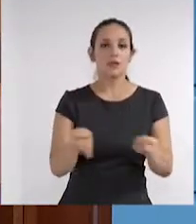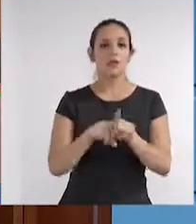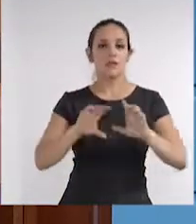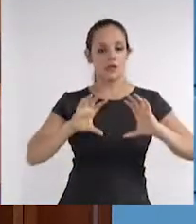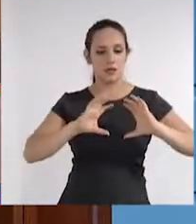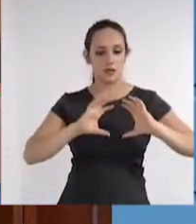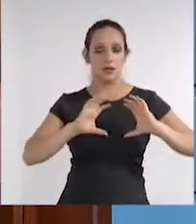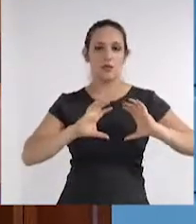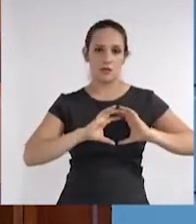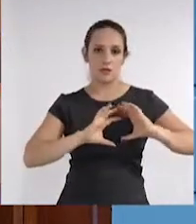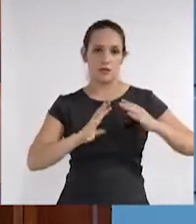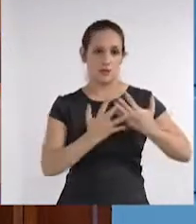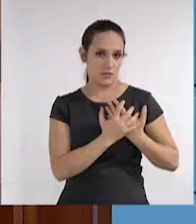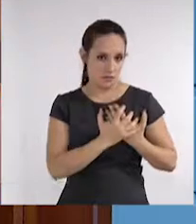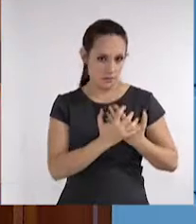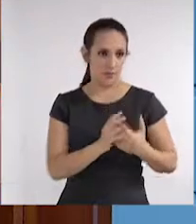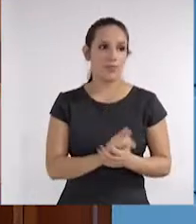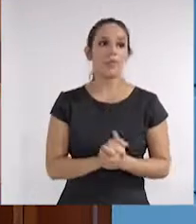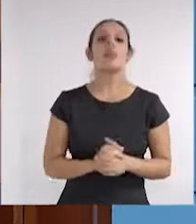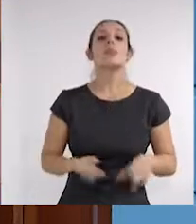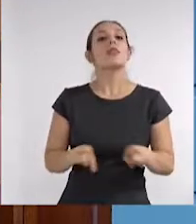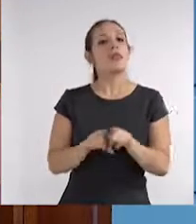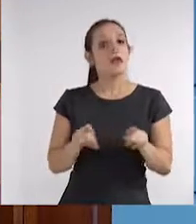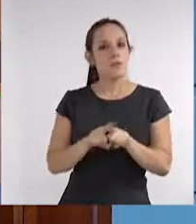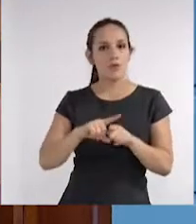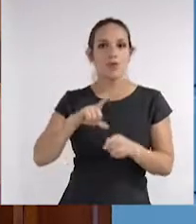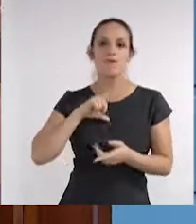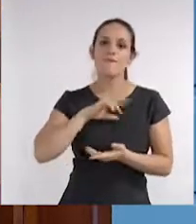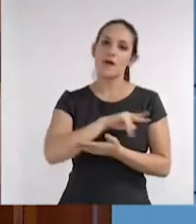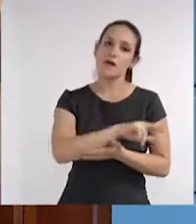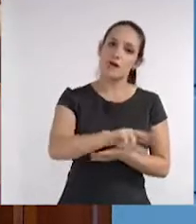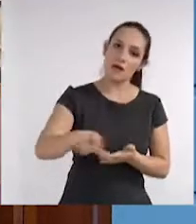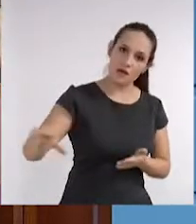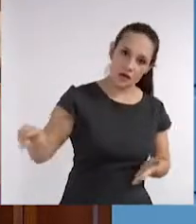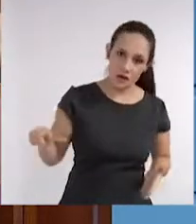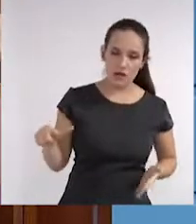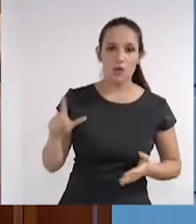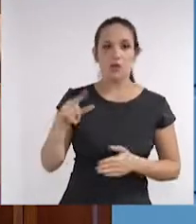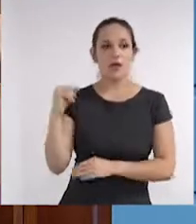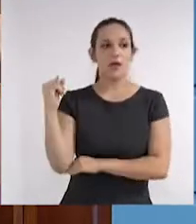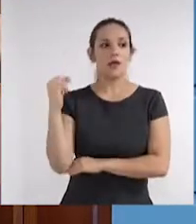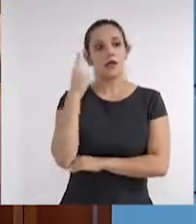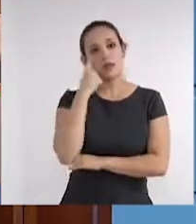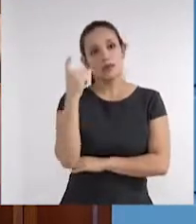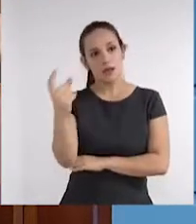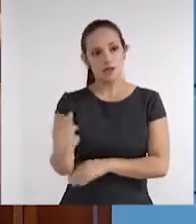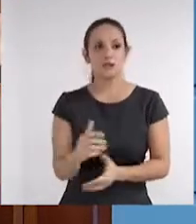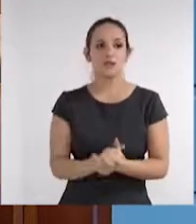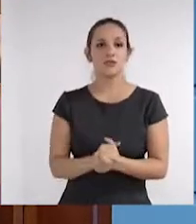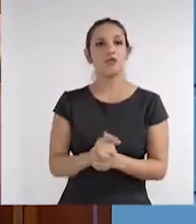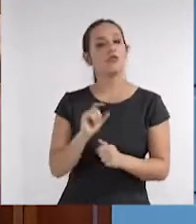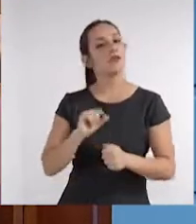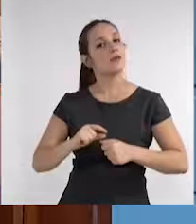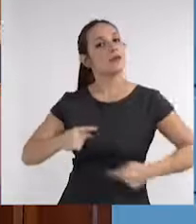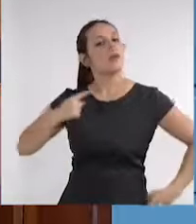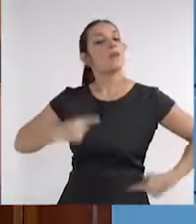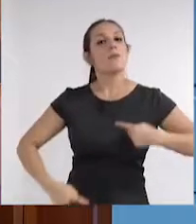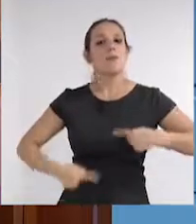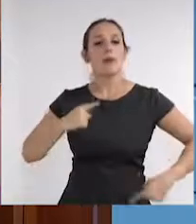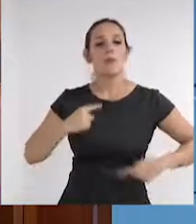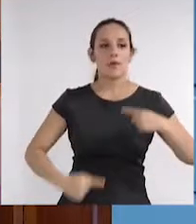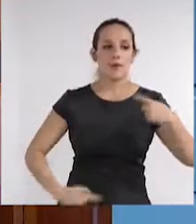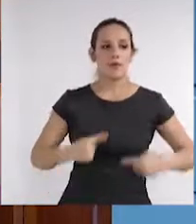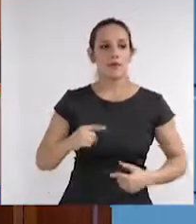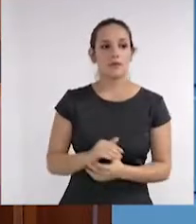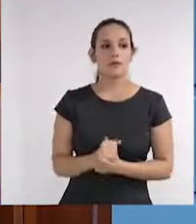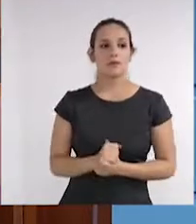a presença de vários setores. Então, é interessante que nós façamos aqui o grande debate e construímos,